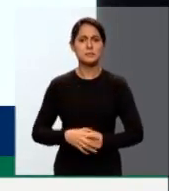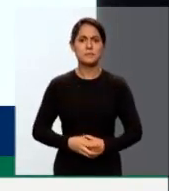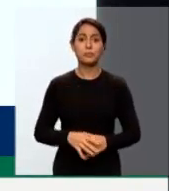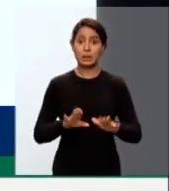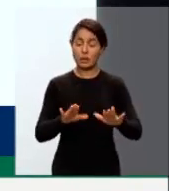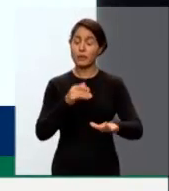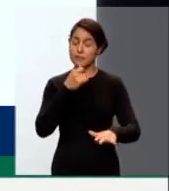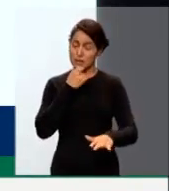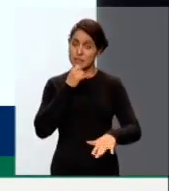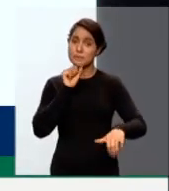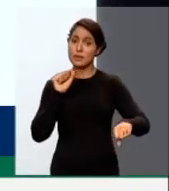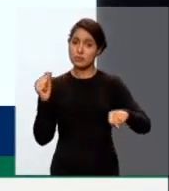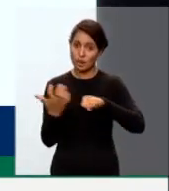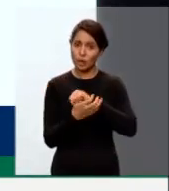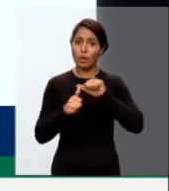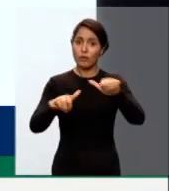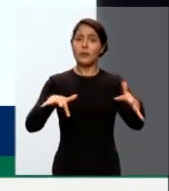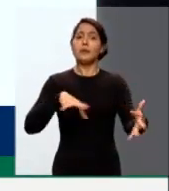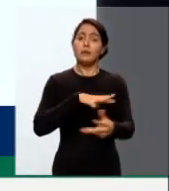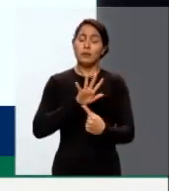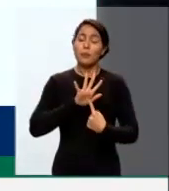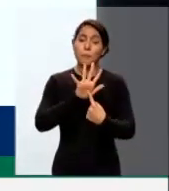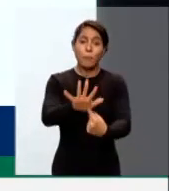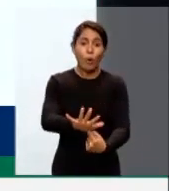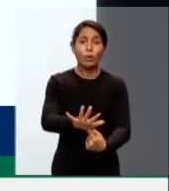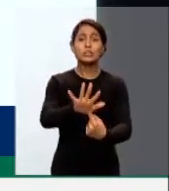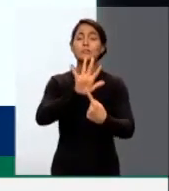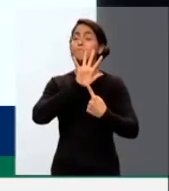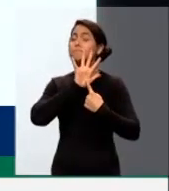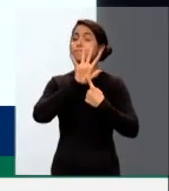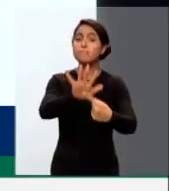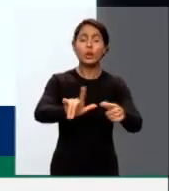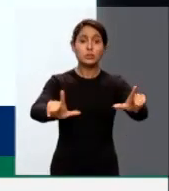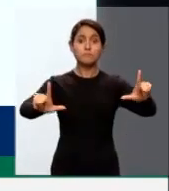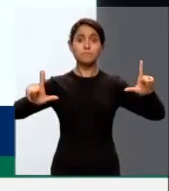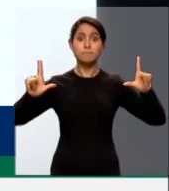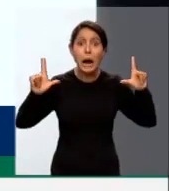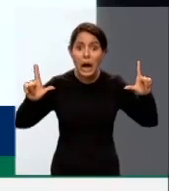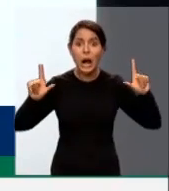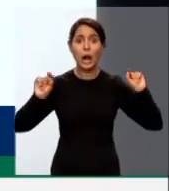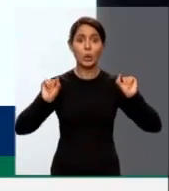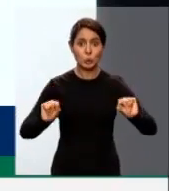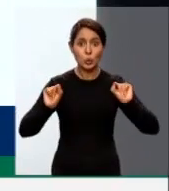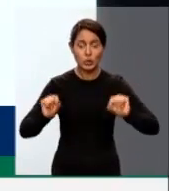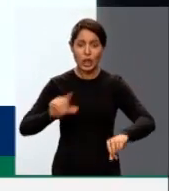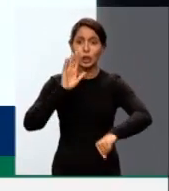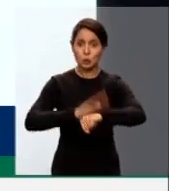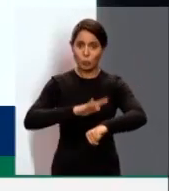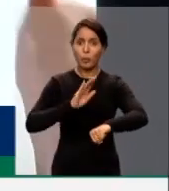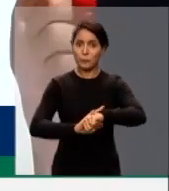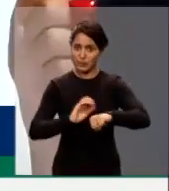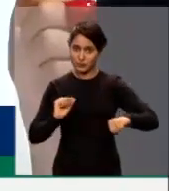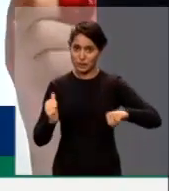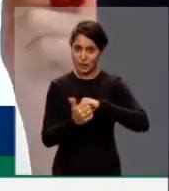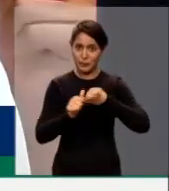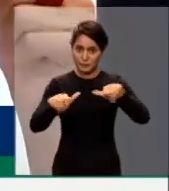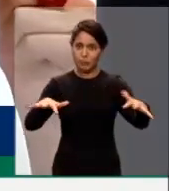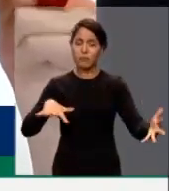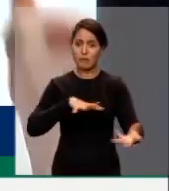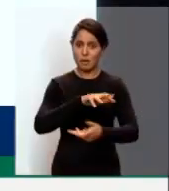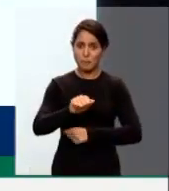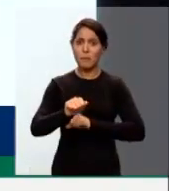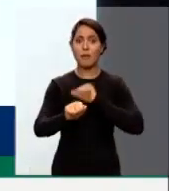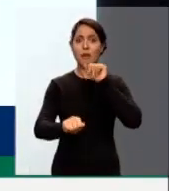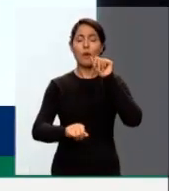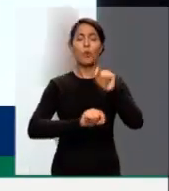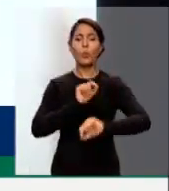Covid-19, ela escracha, ela evidencia um quadro histórico anterior a essa pandemia, né? De dificuldade de acesso